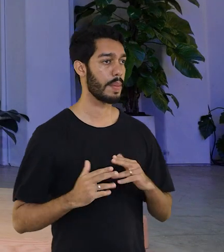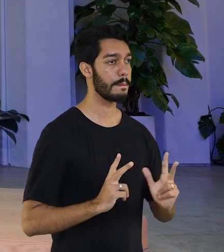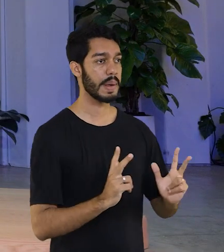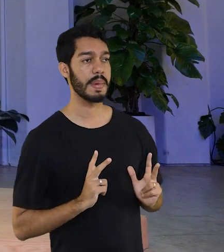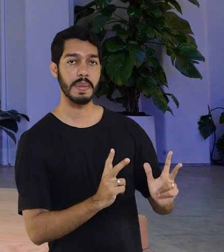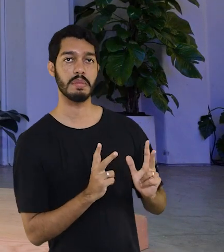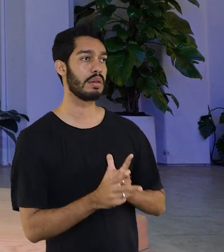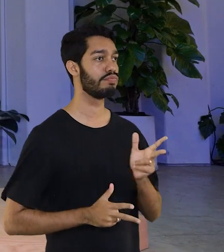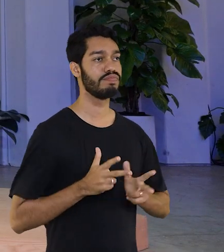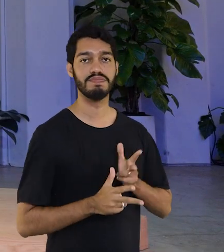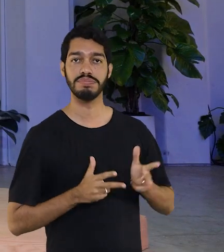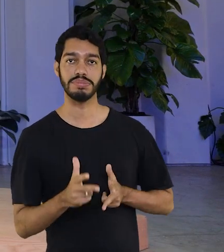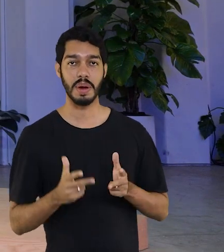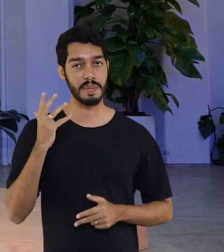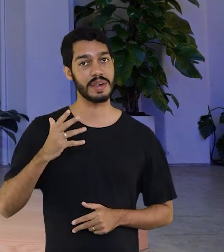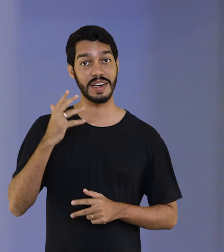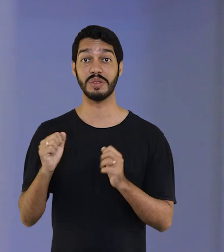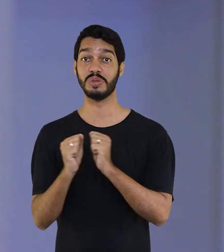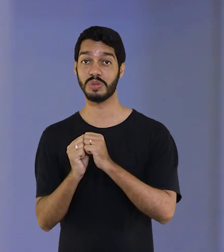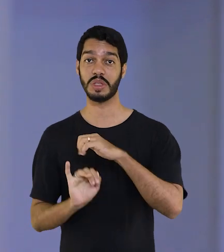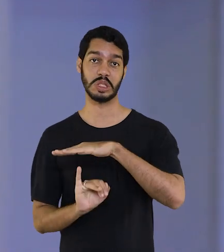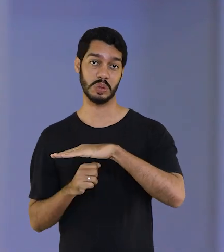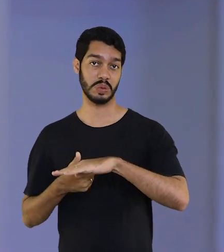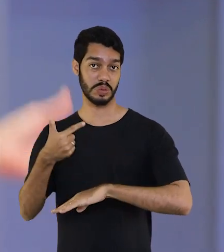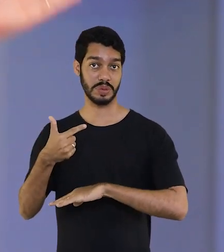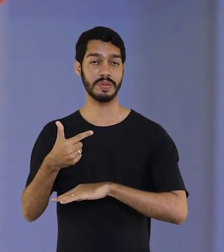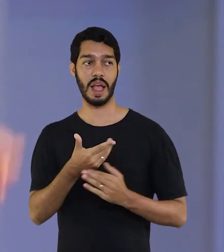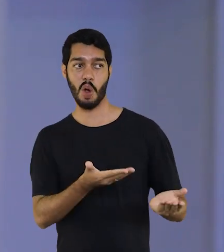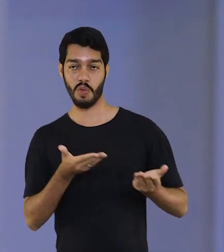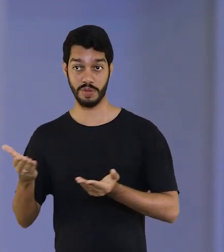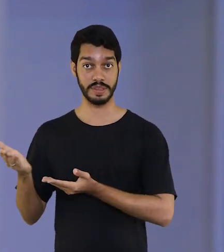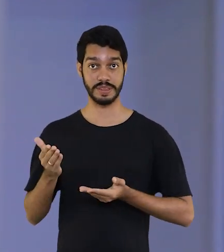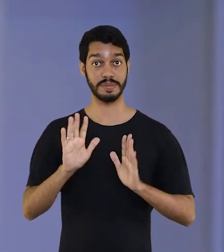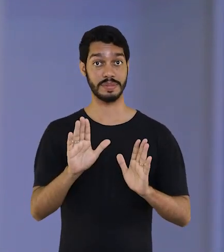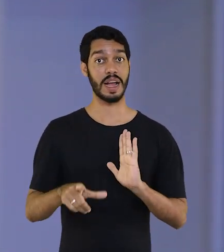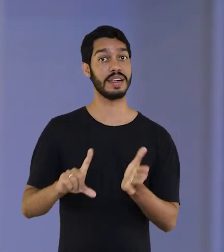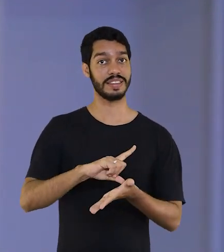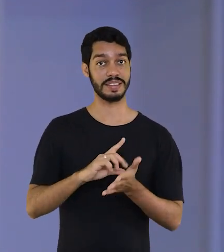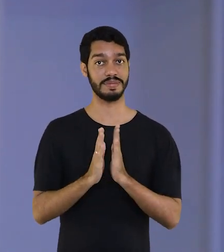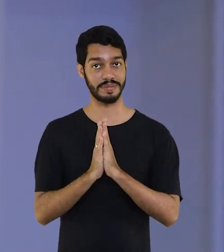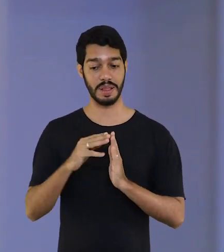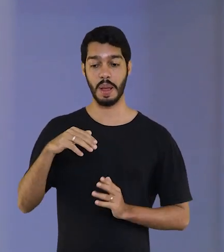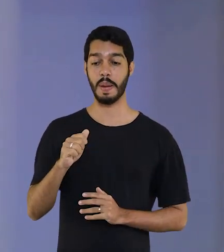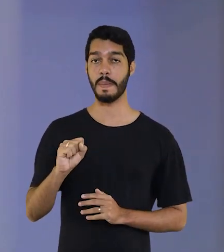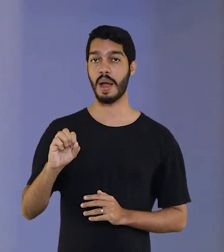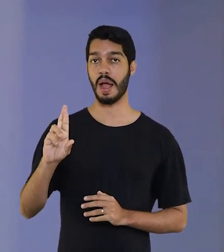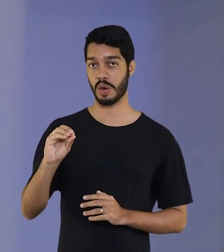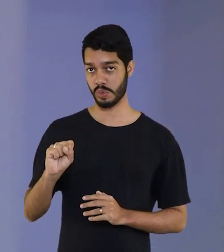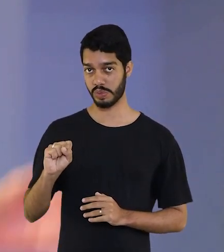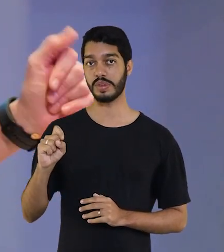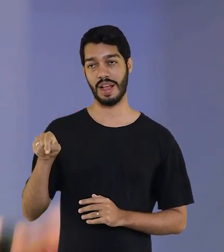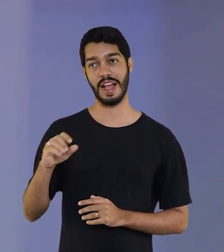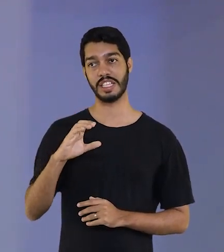tem realizado junto com o Instituto 12. Antes de chamar os painelistas, eu vou chamar por palavra o Marco Antônio, que é CEO do Instituto 12. Mais